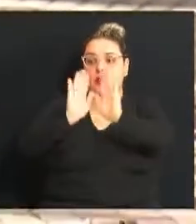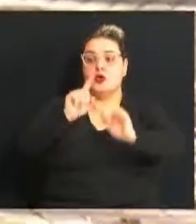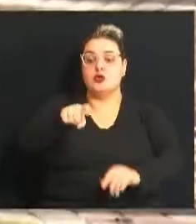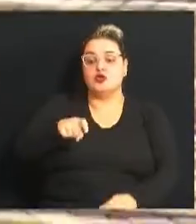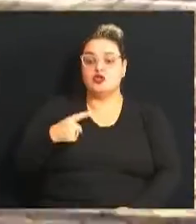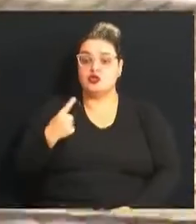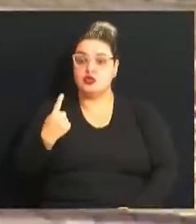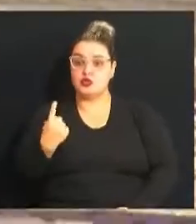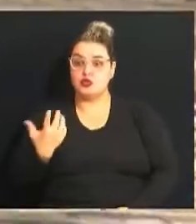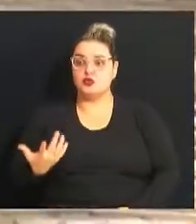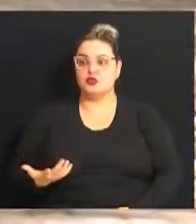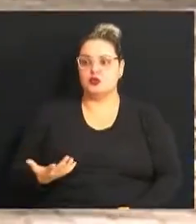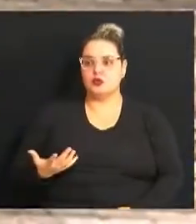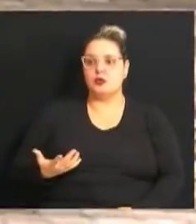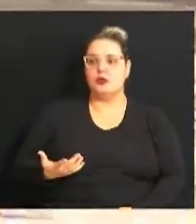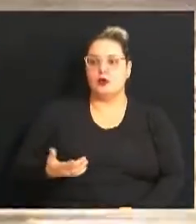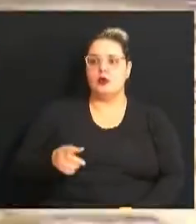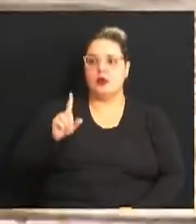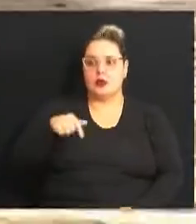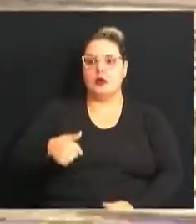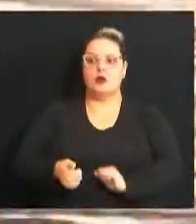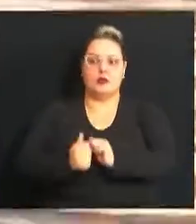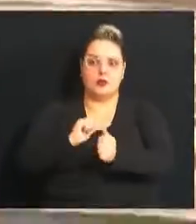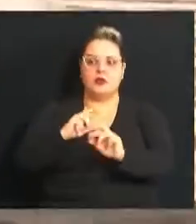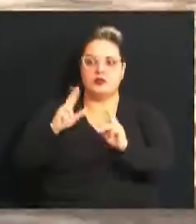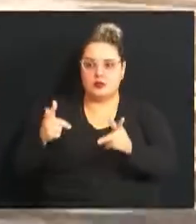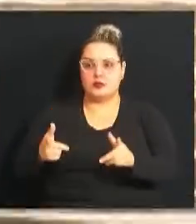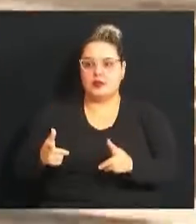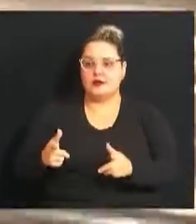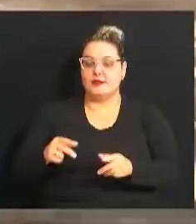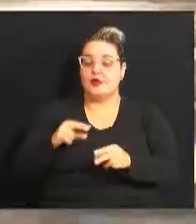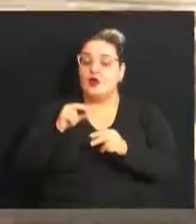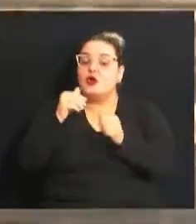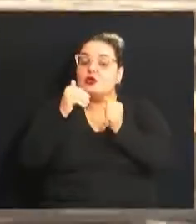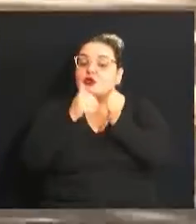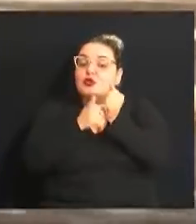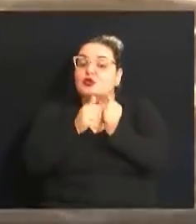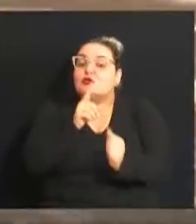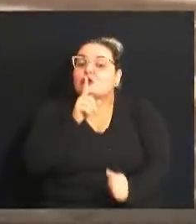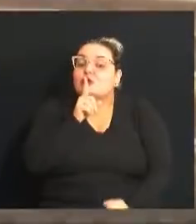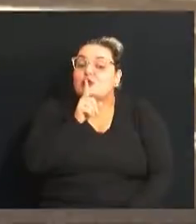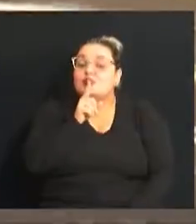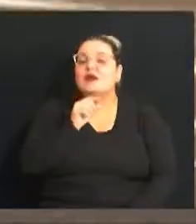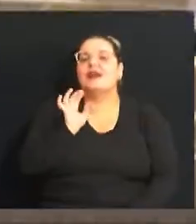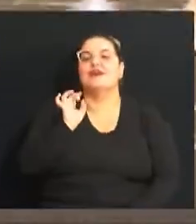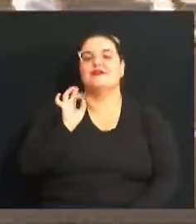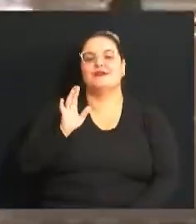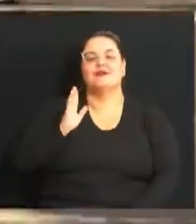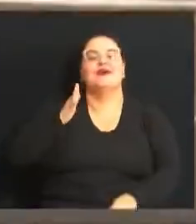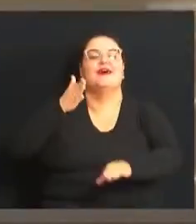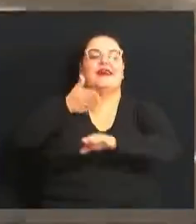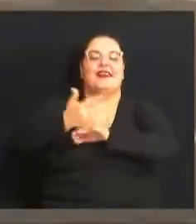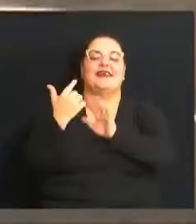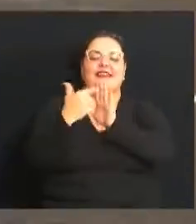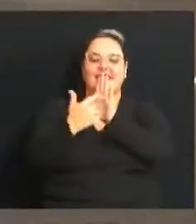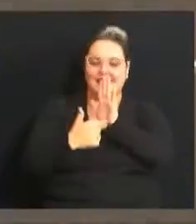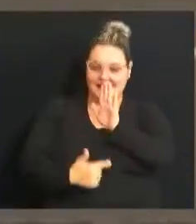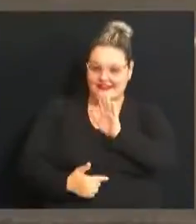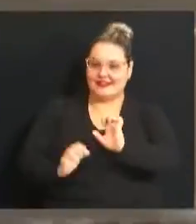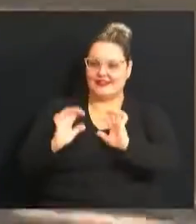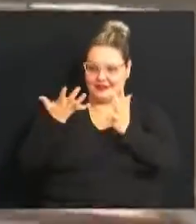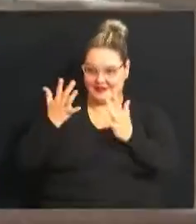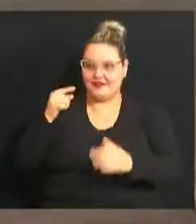que é uma modalidade de futebol diferente, mas são surpresas que é só comparecer na lista de eventos e vai poder conferir. Então,